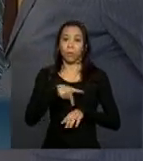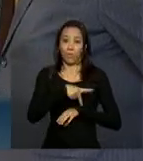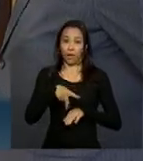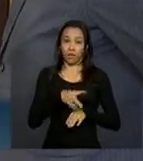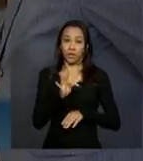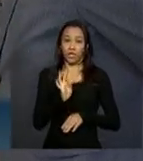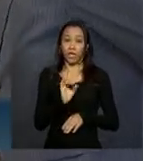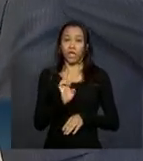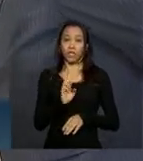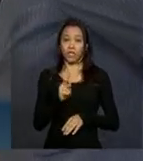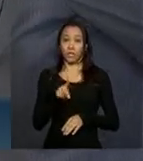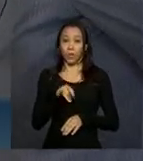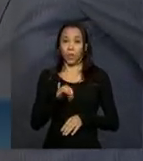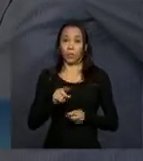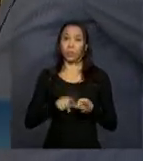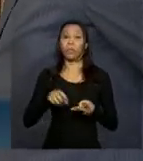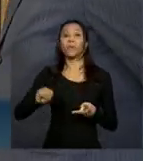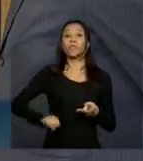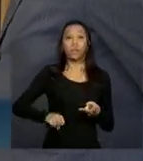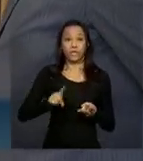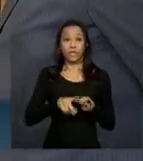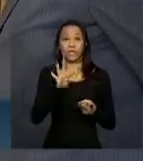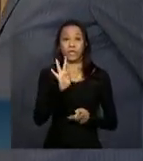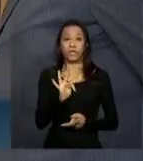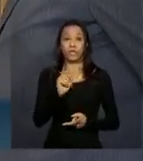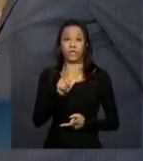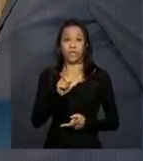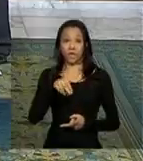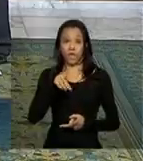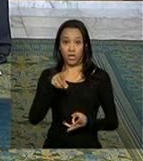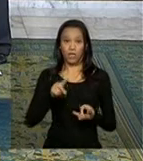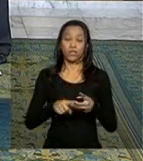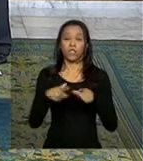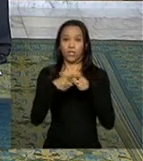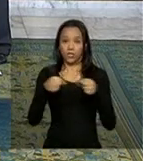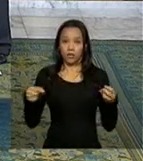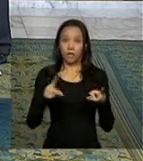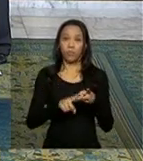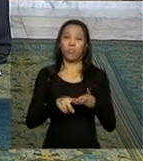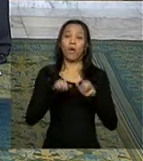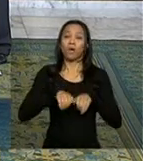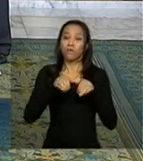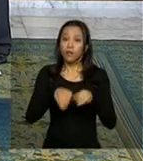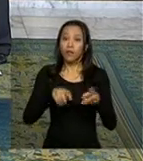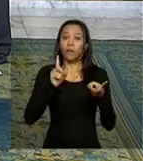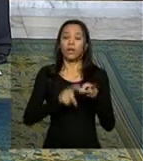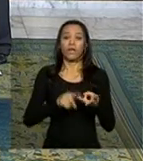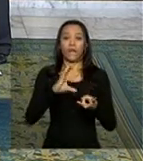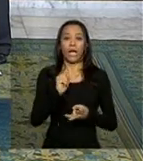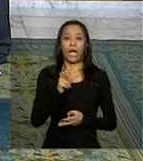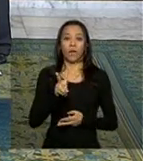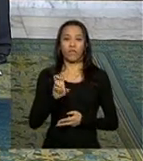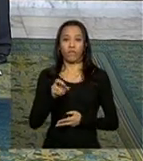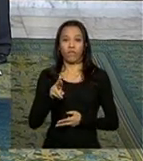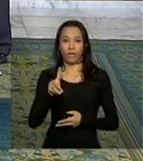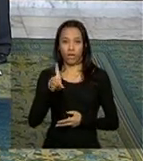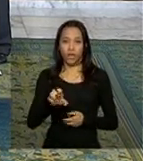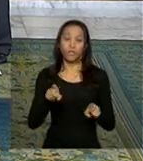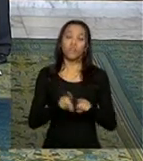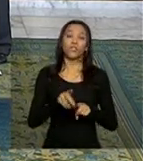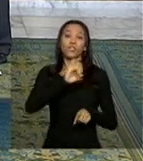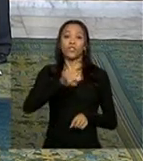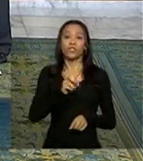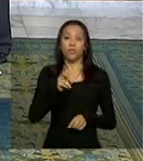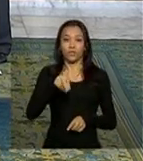entregaram suas credenciais os embaixadores da Tailândia, do Japão, da Austrália, Cabo Verde, Jordânia,